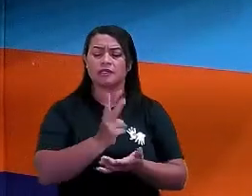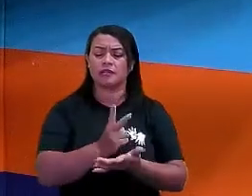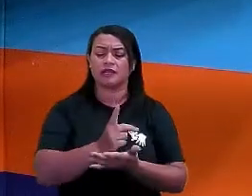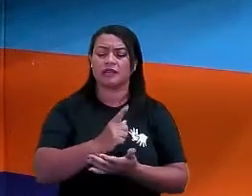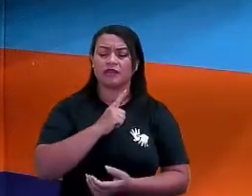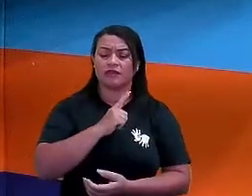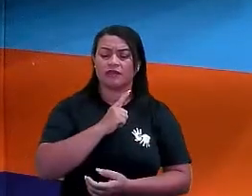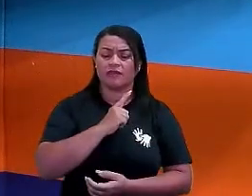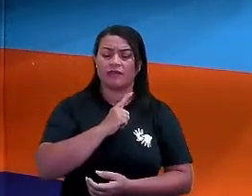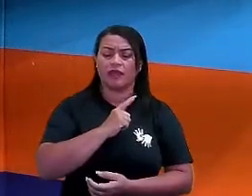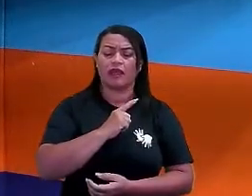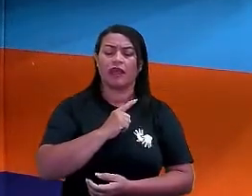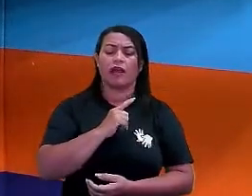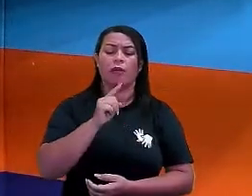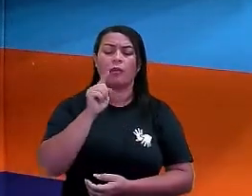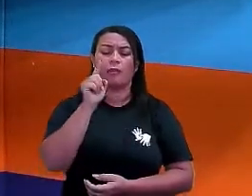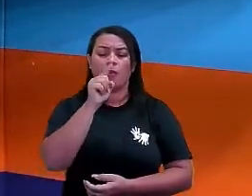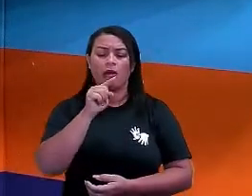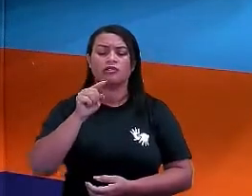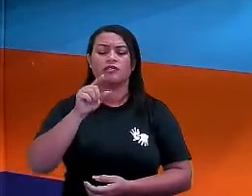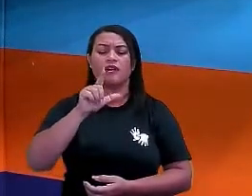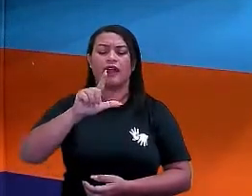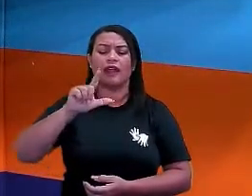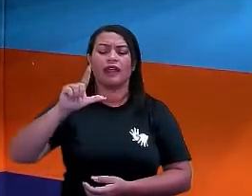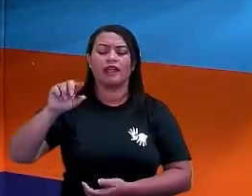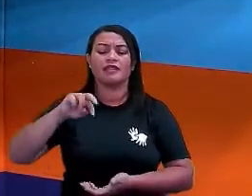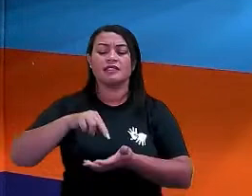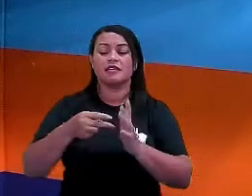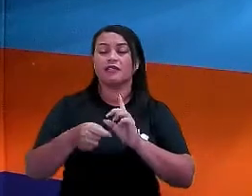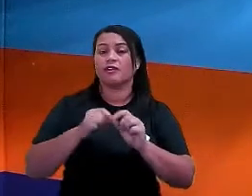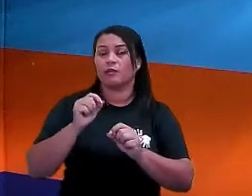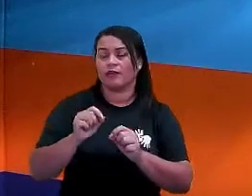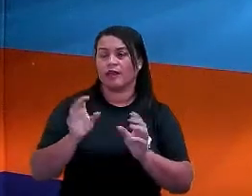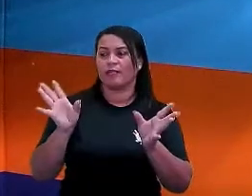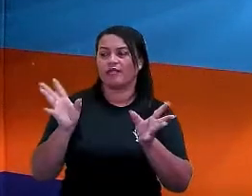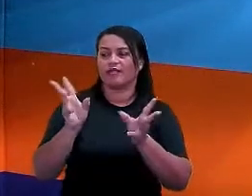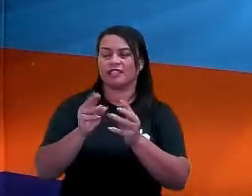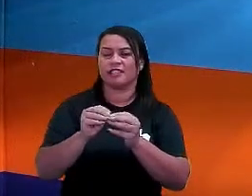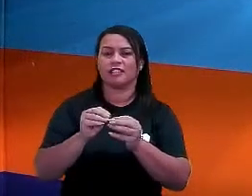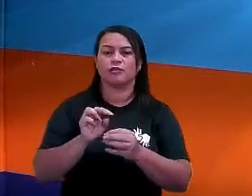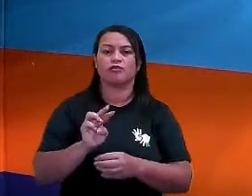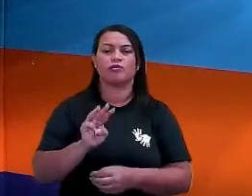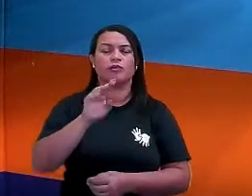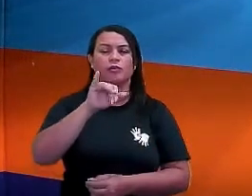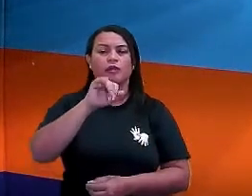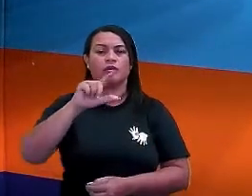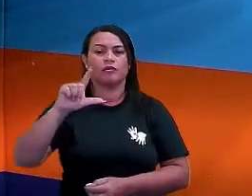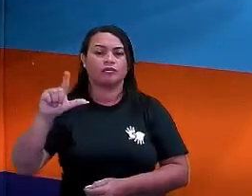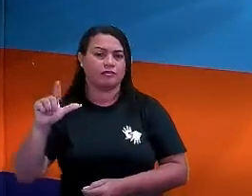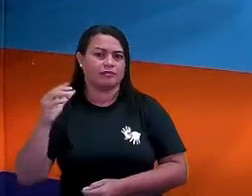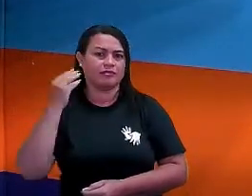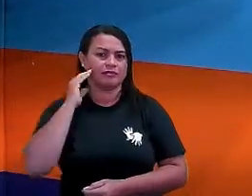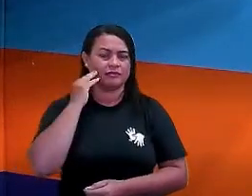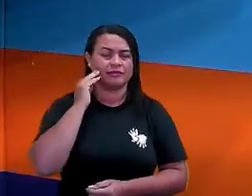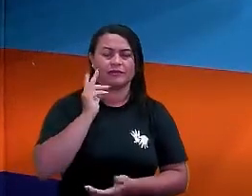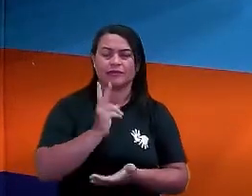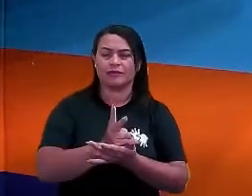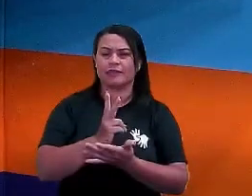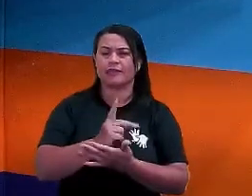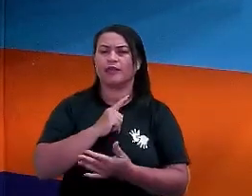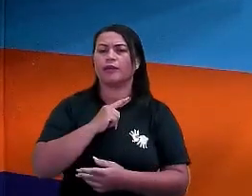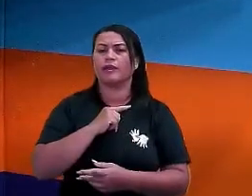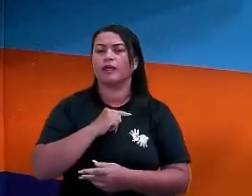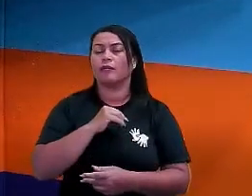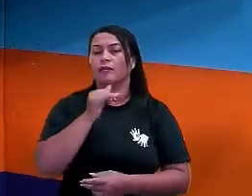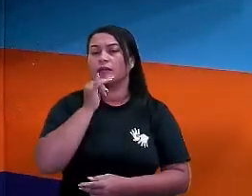apóstrofo LL, é a abreviação do will. E, junto com o pronome, vai ser sempre pronunciado